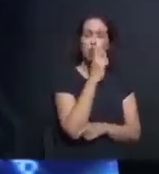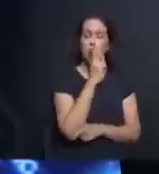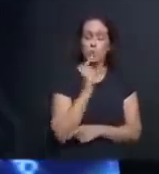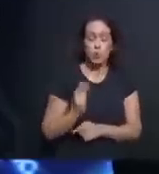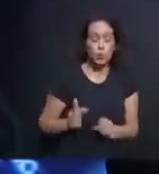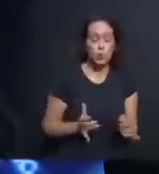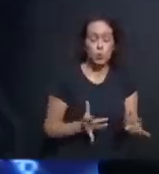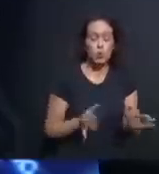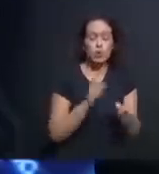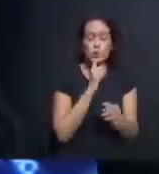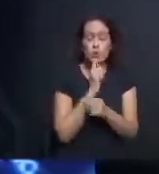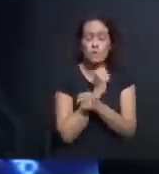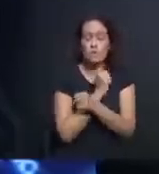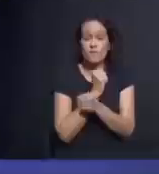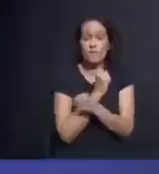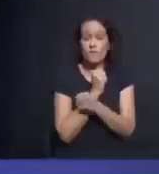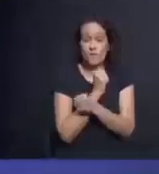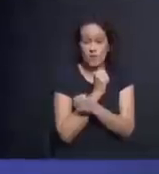zero.